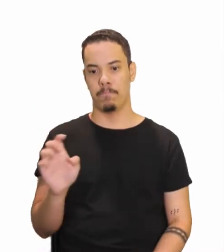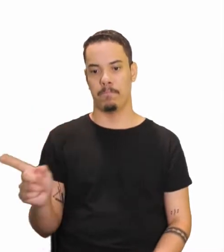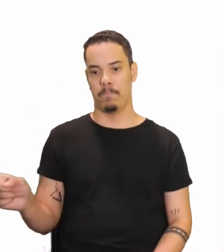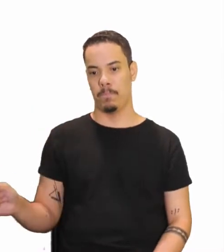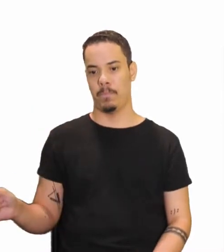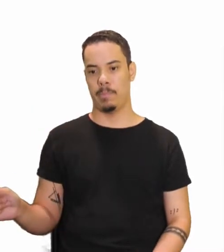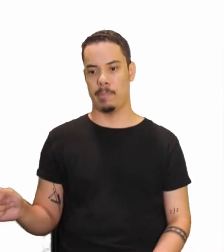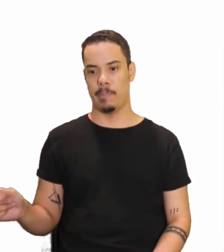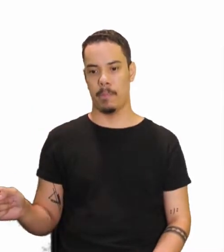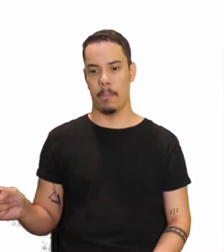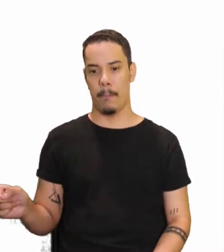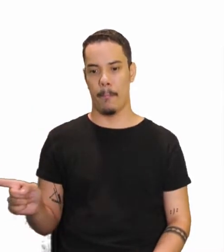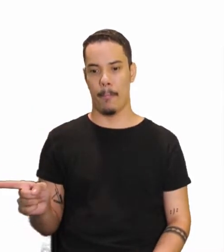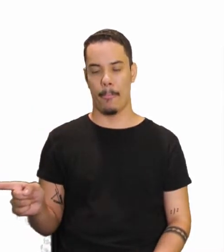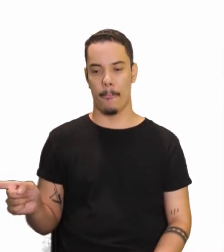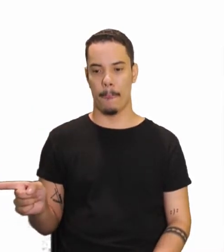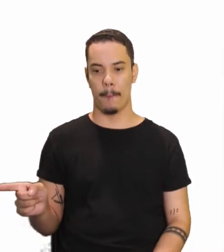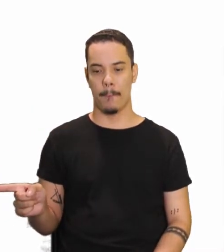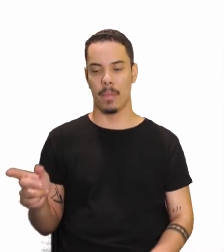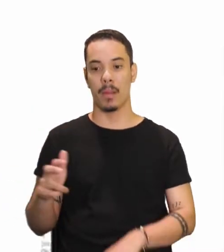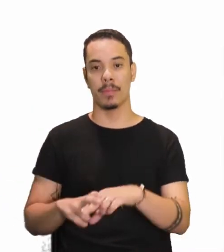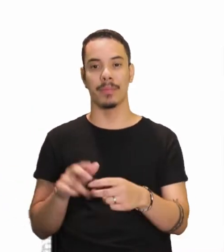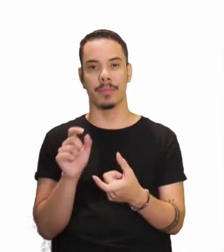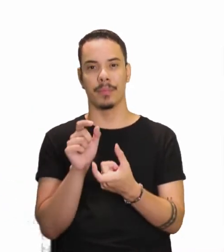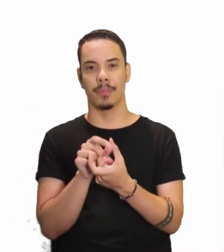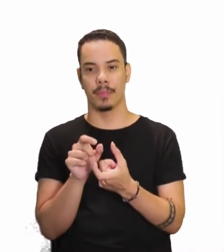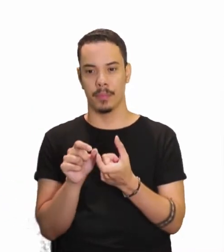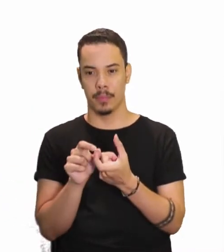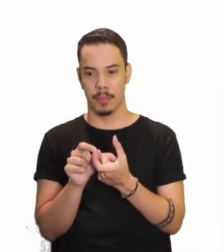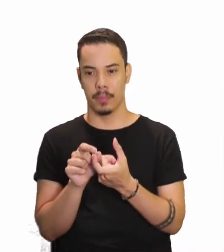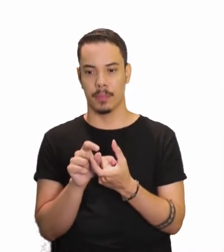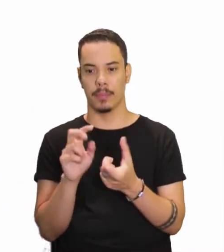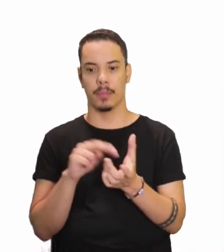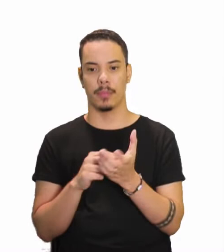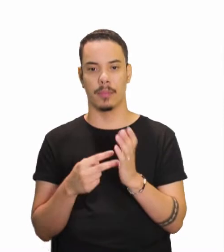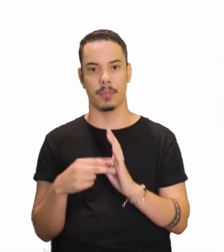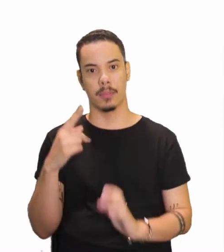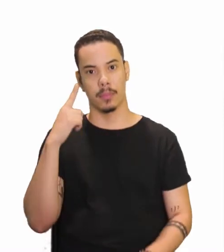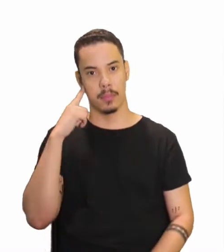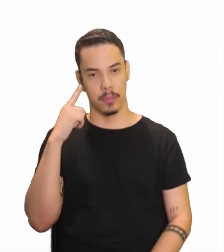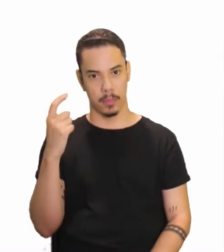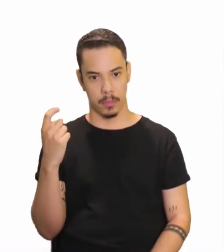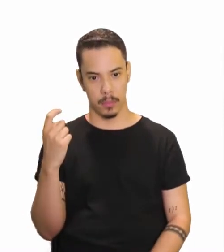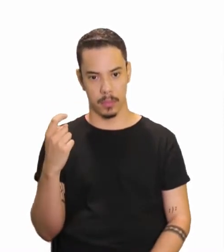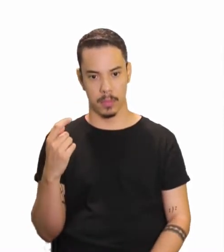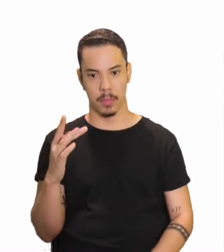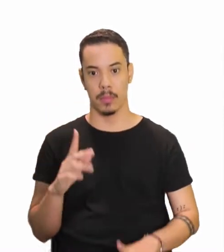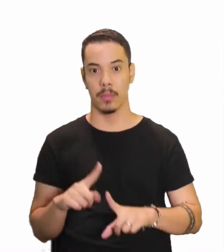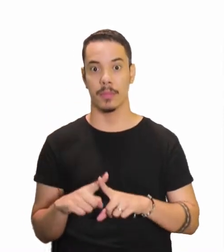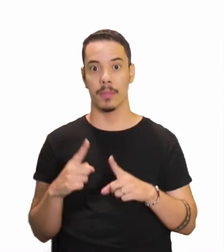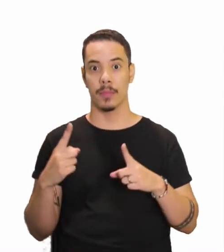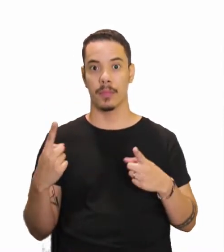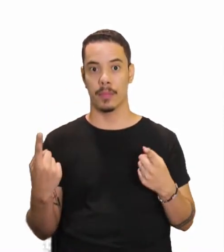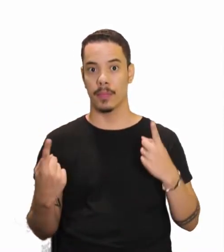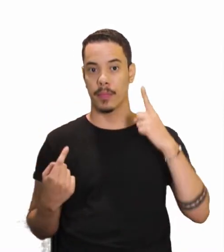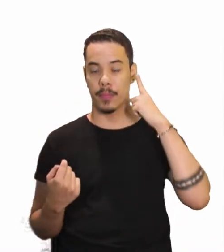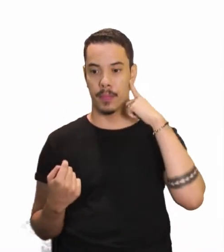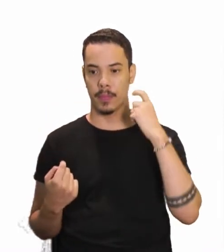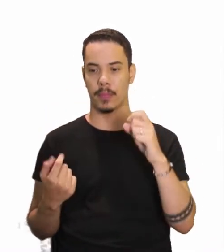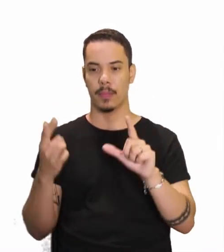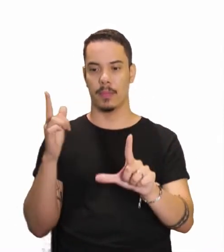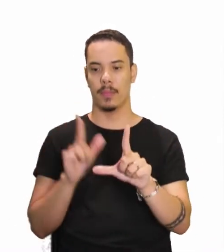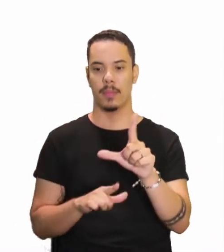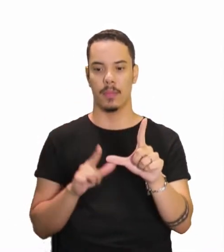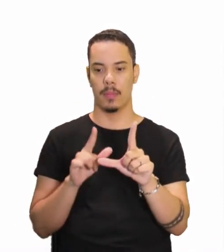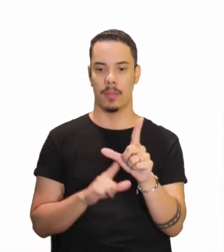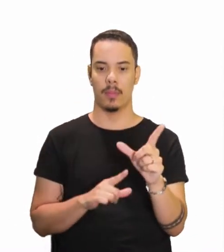T, certo? O fonema é o som. E o som dessa letra